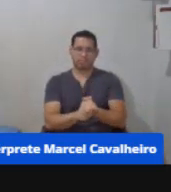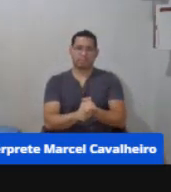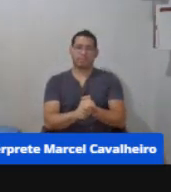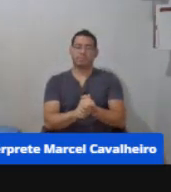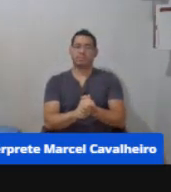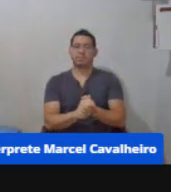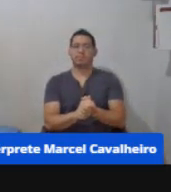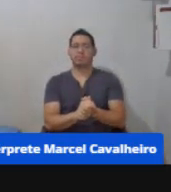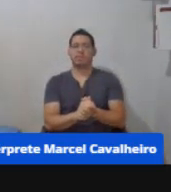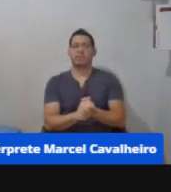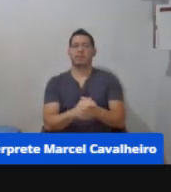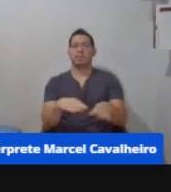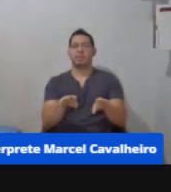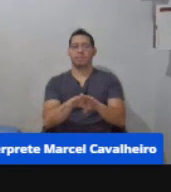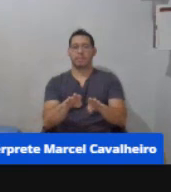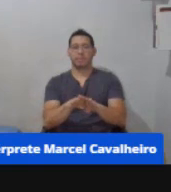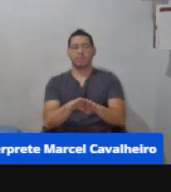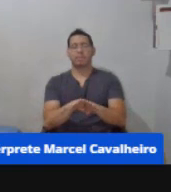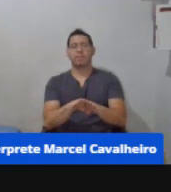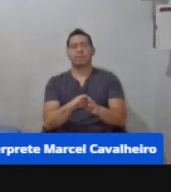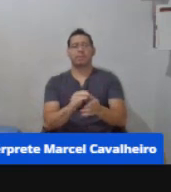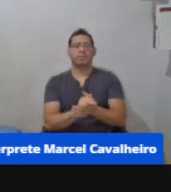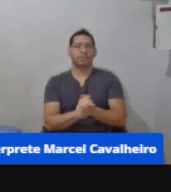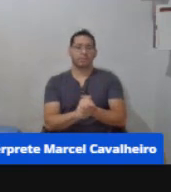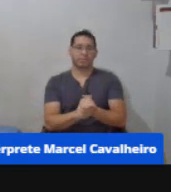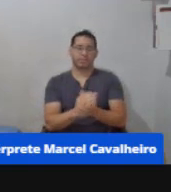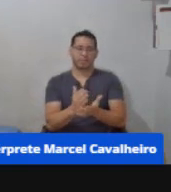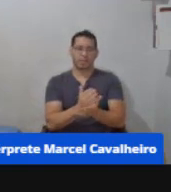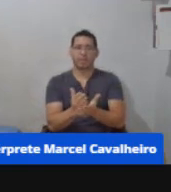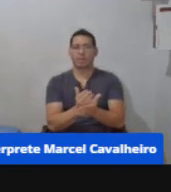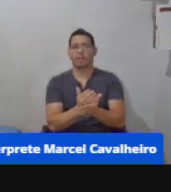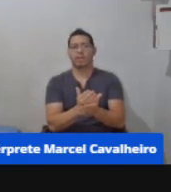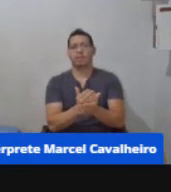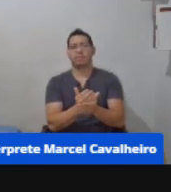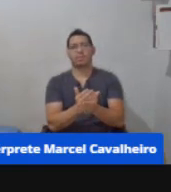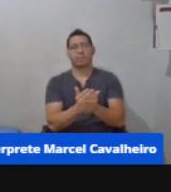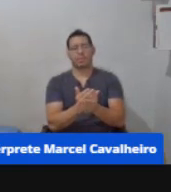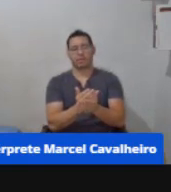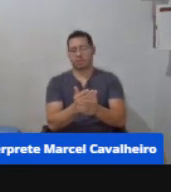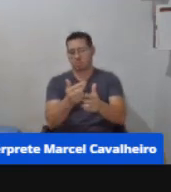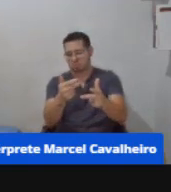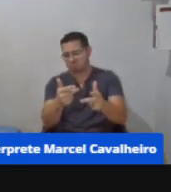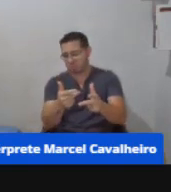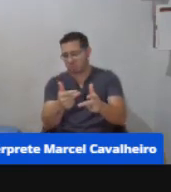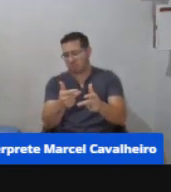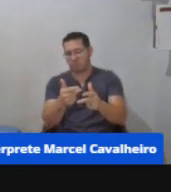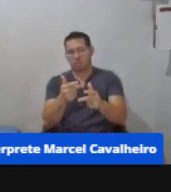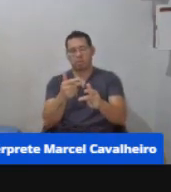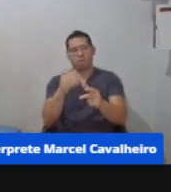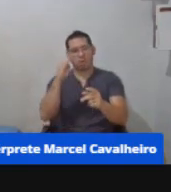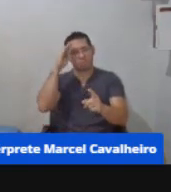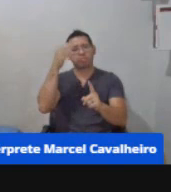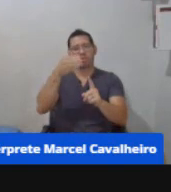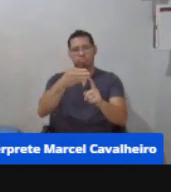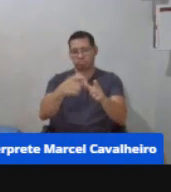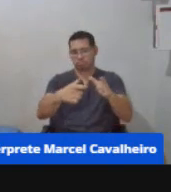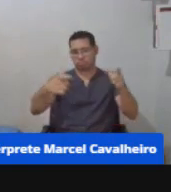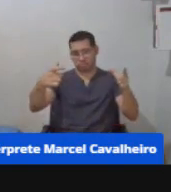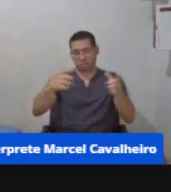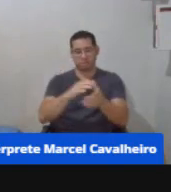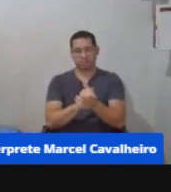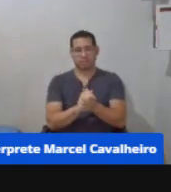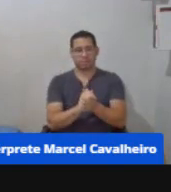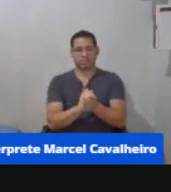Isto posto, com premissas mais amplas estabelecidas, entre os critérios